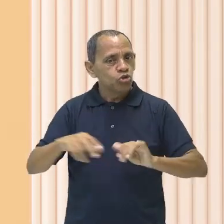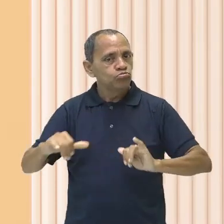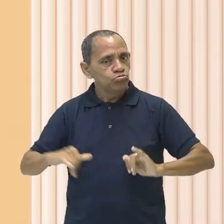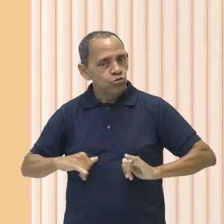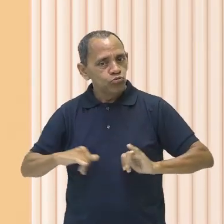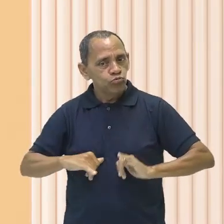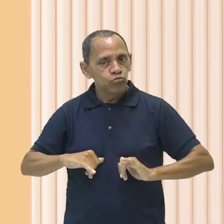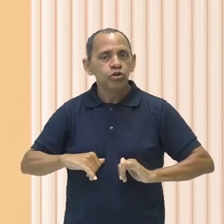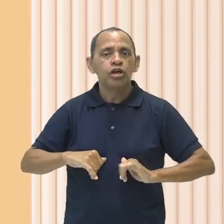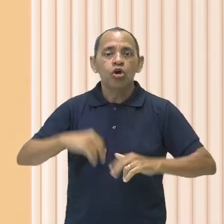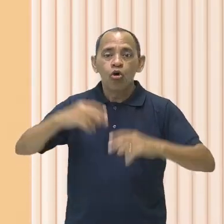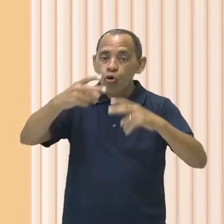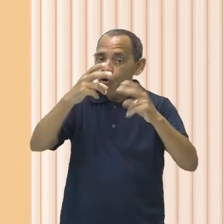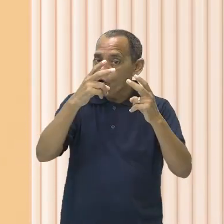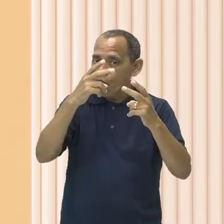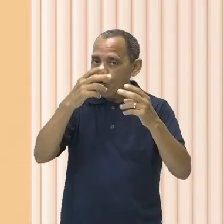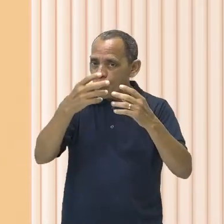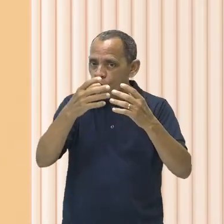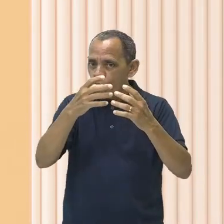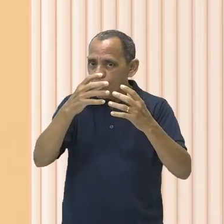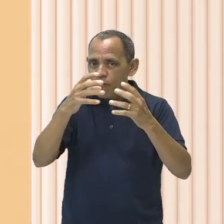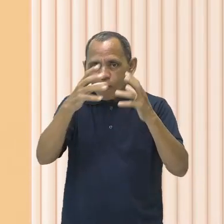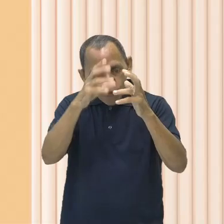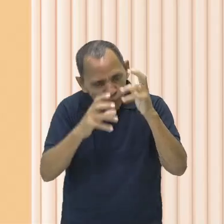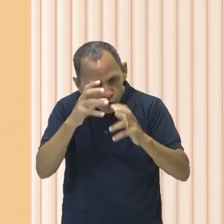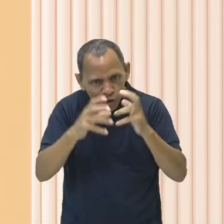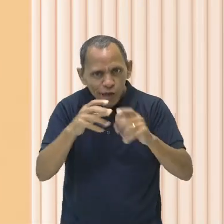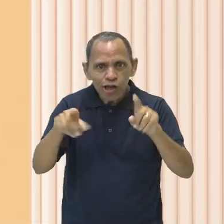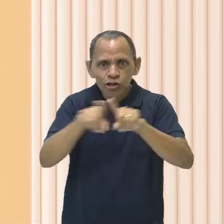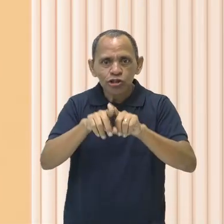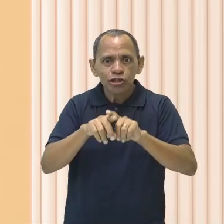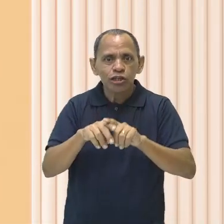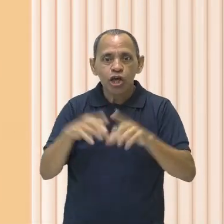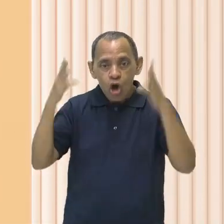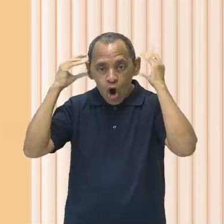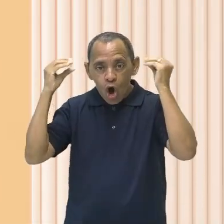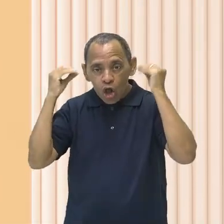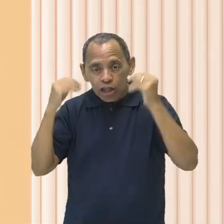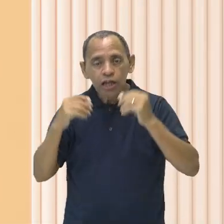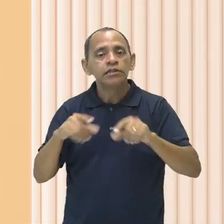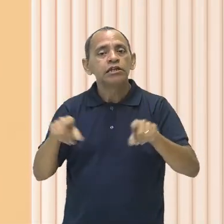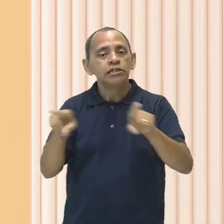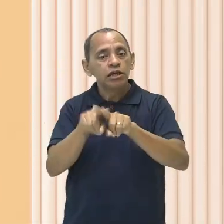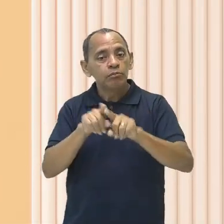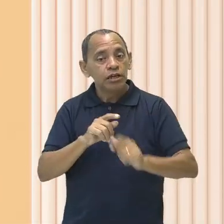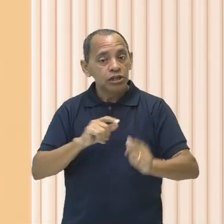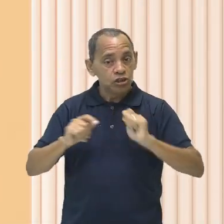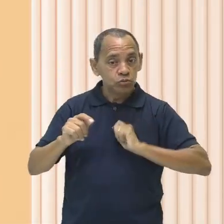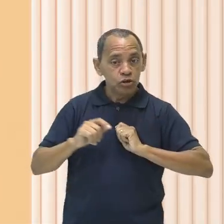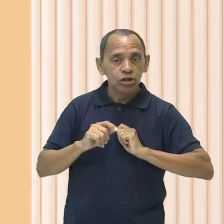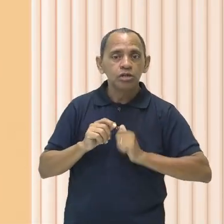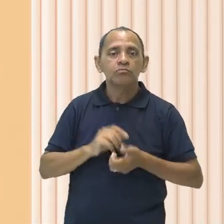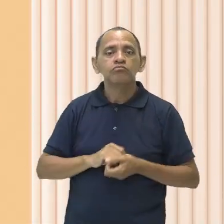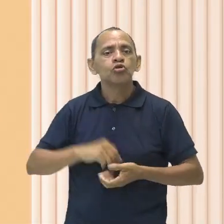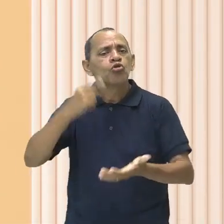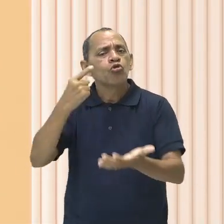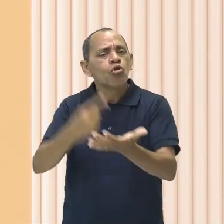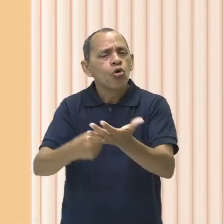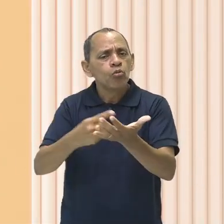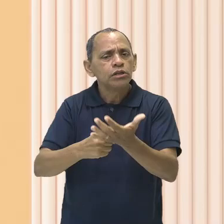Holanda e a Espanha. Então, ele vai conseguir ali manter uma convivência pacífica entre